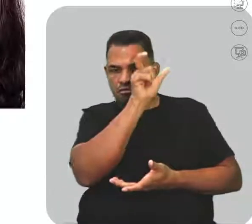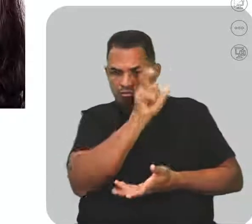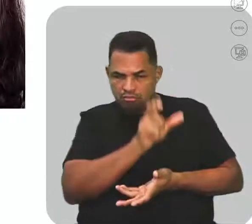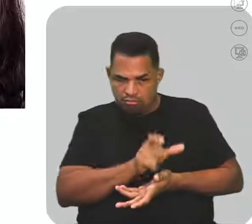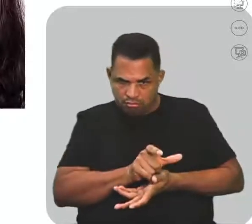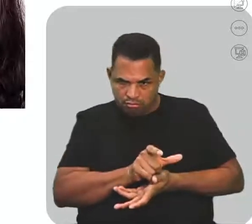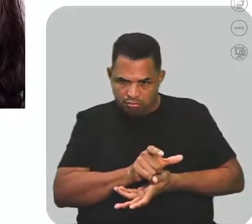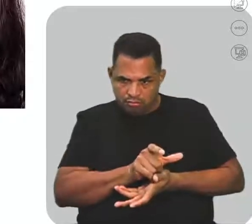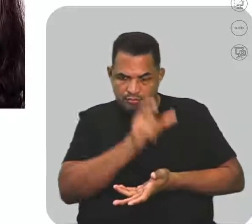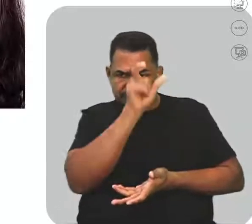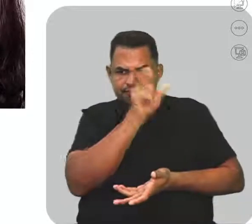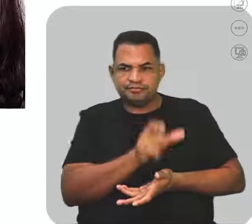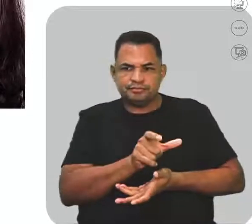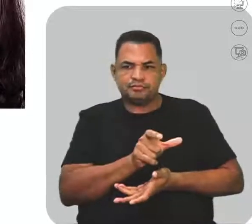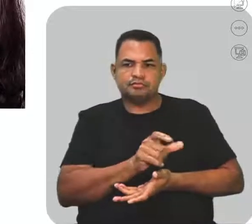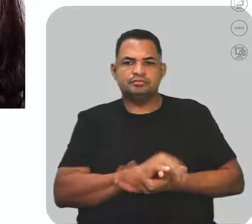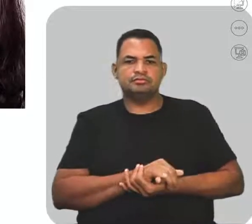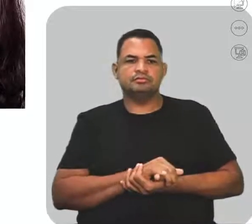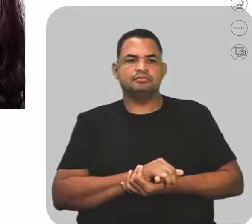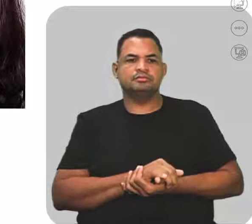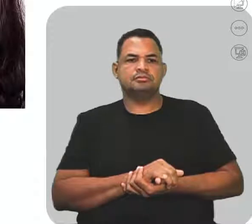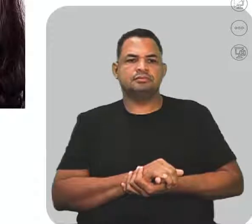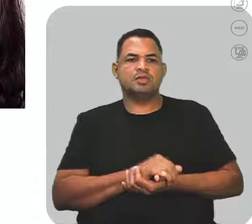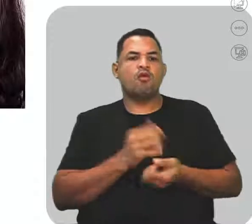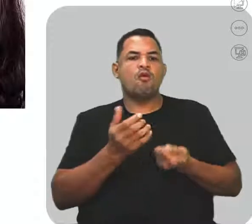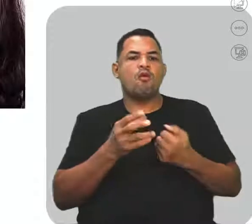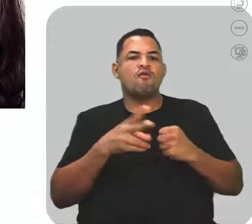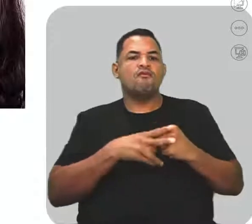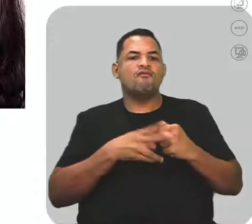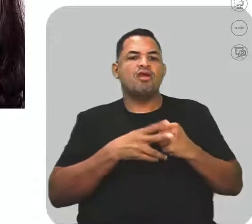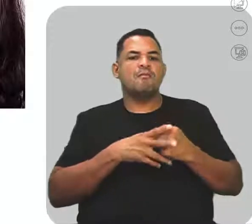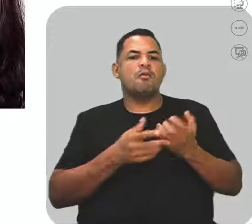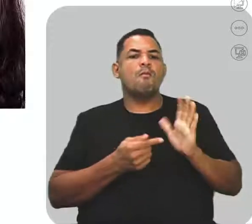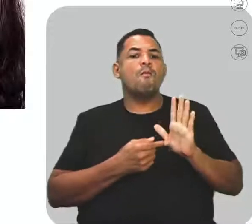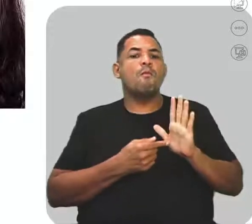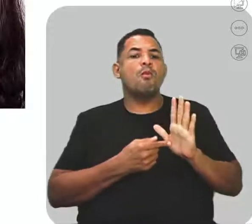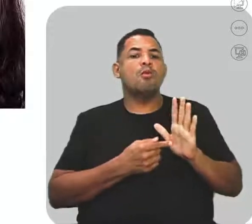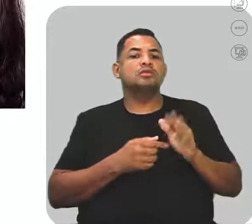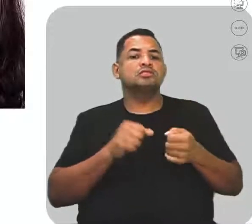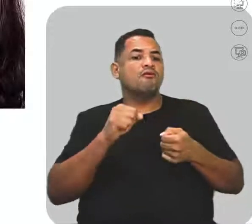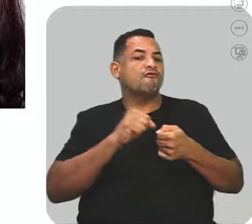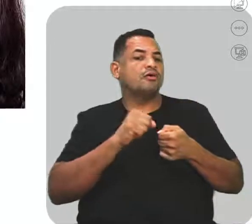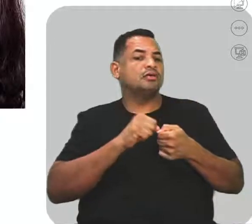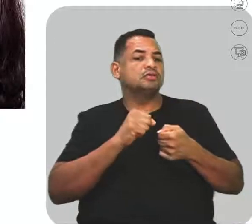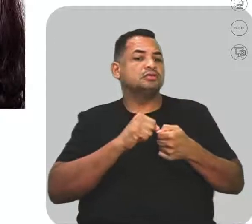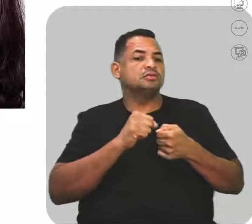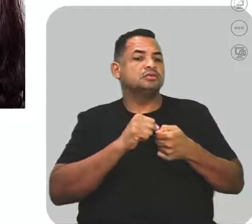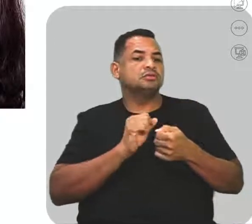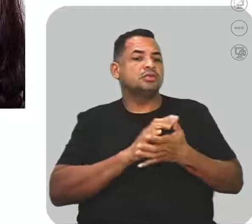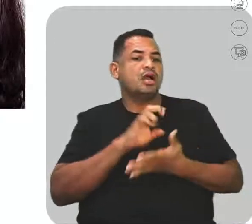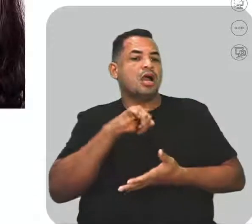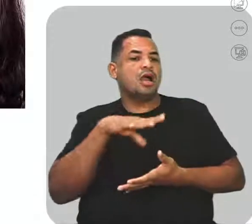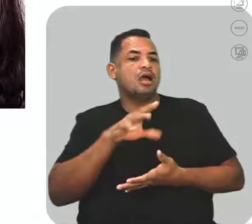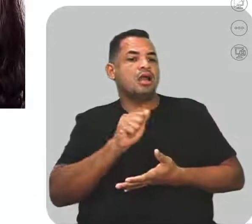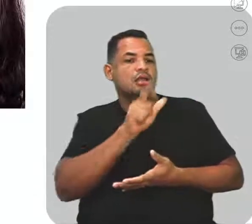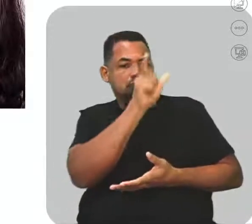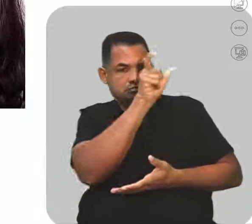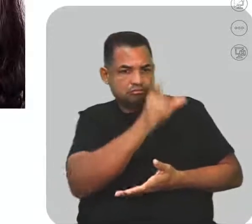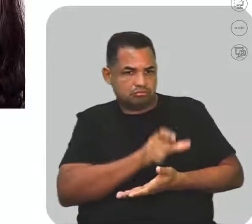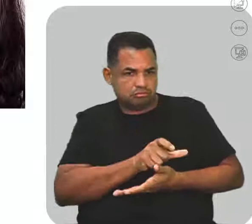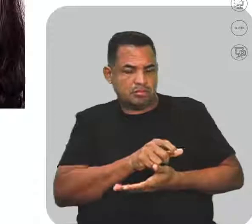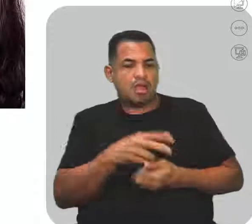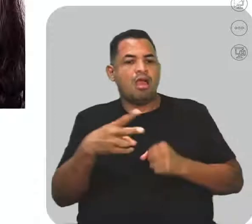para você, falamos que verbo indica a ação, né? Ana é o nosso sujeito, o